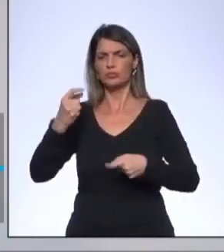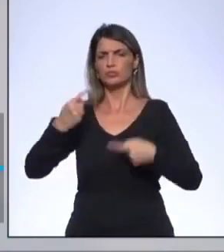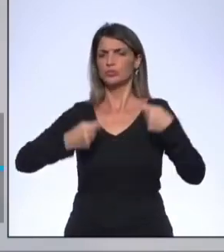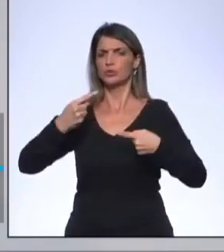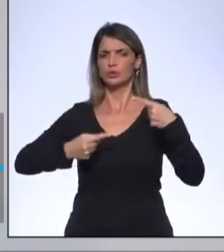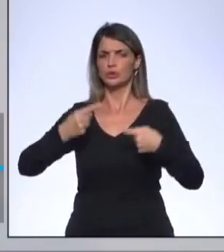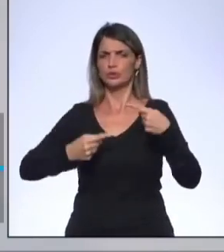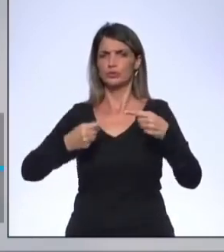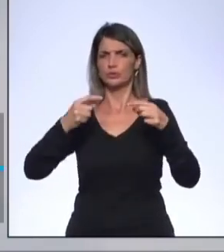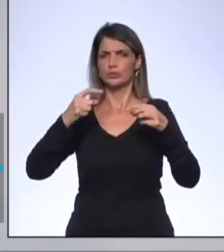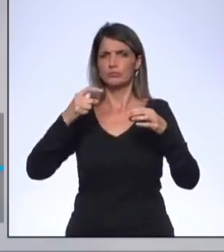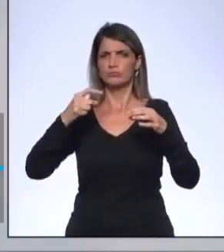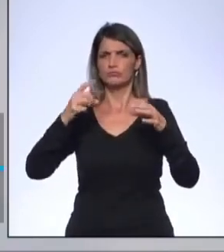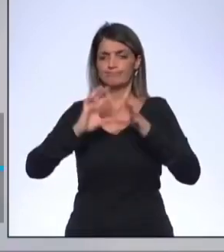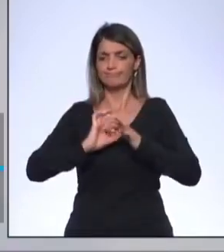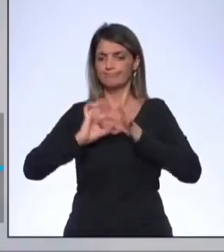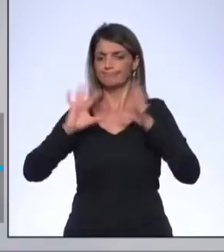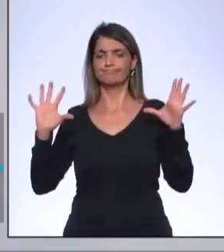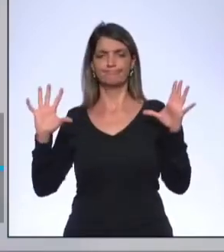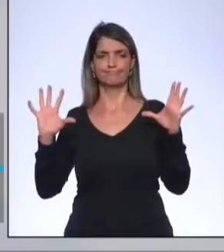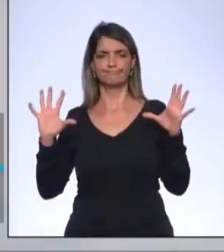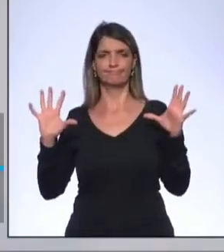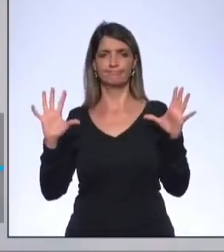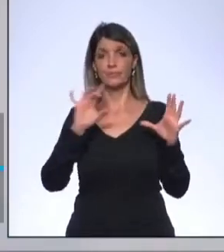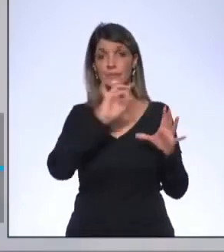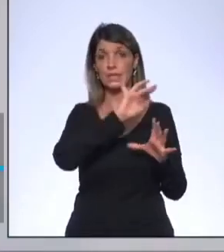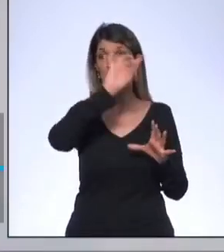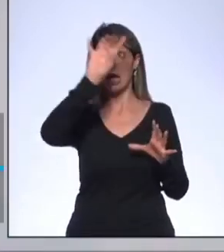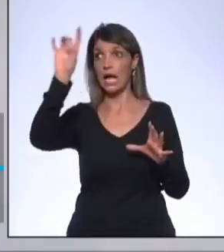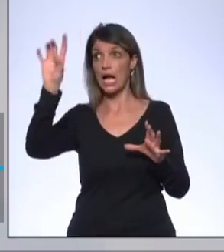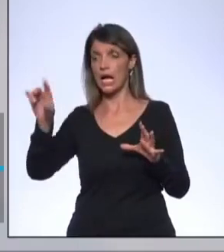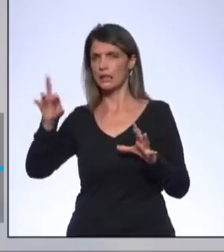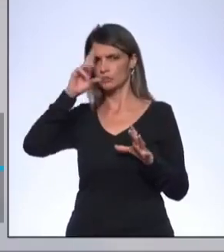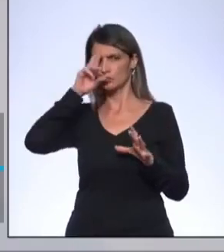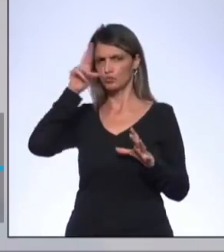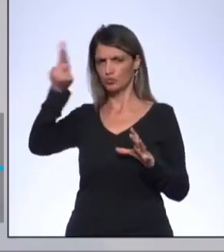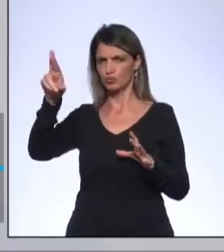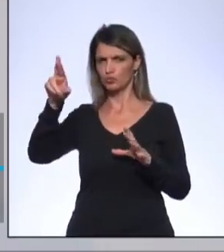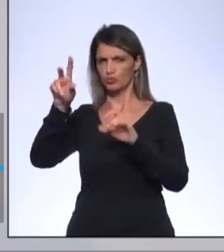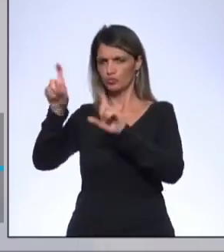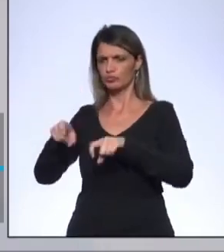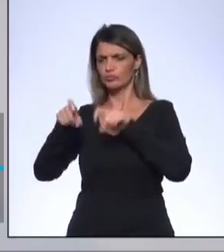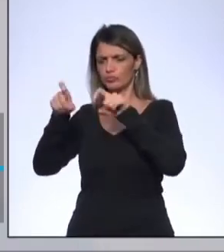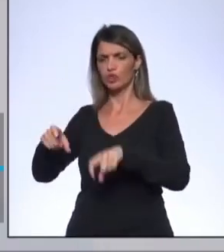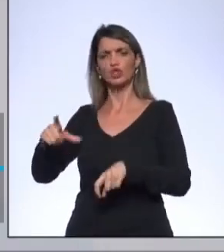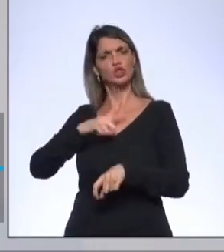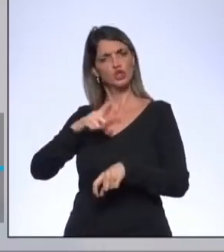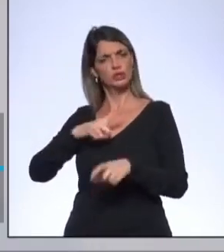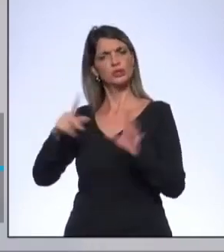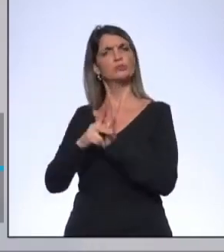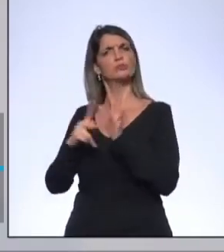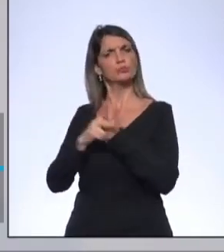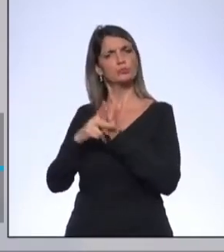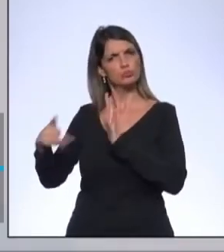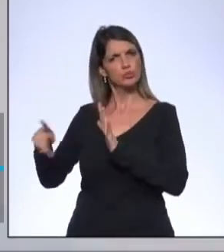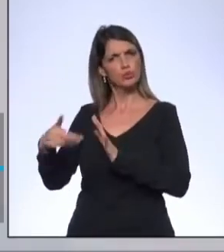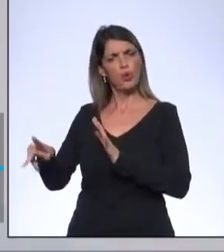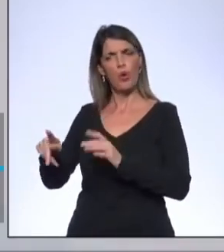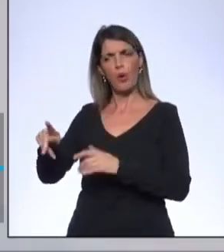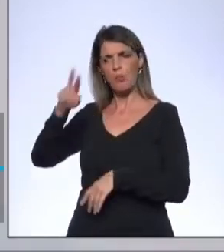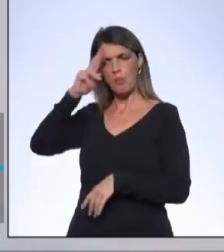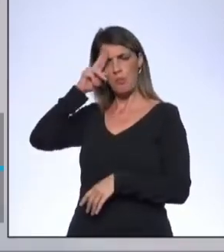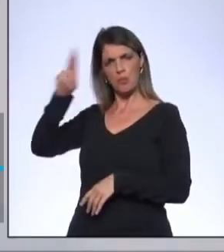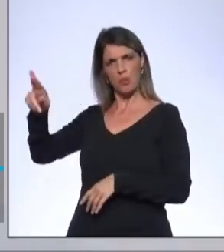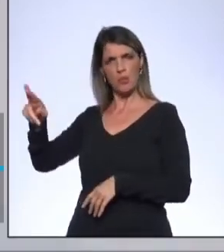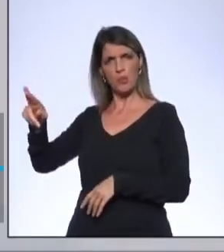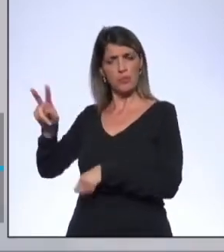era descentralizado, ou seja, cada senhor feudal tinha a sua propriedade, tinha os seus domínios e exercia